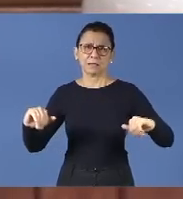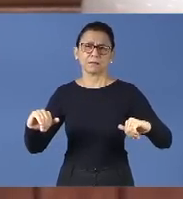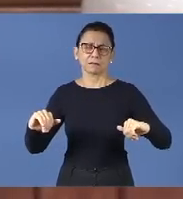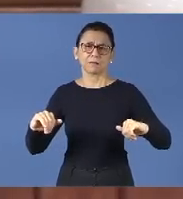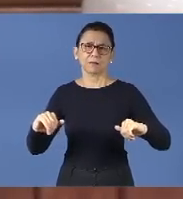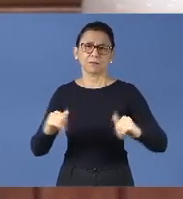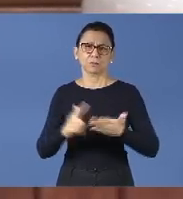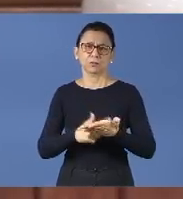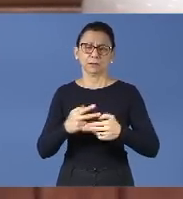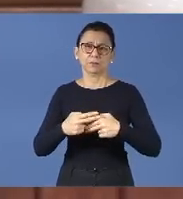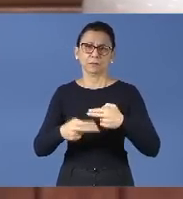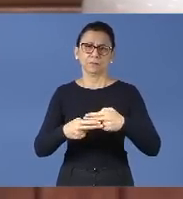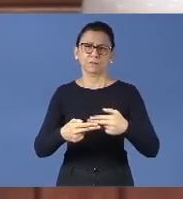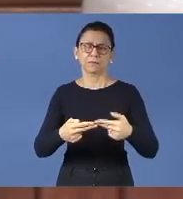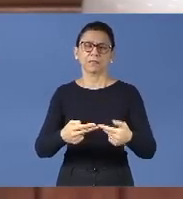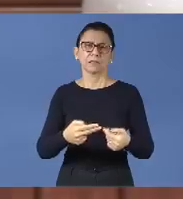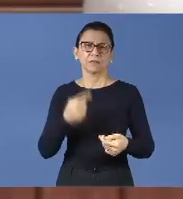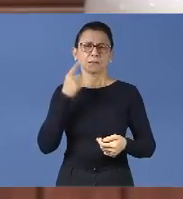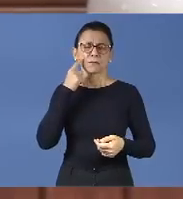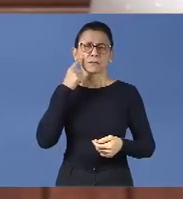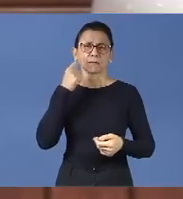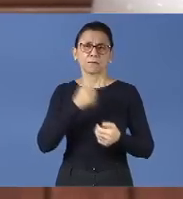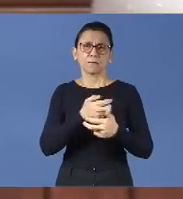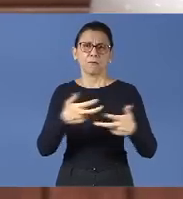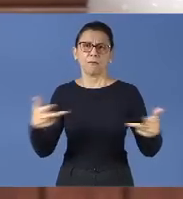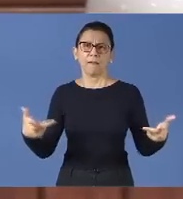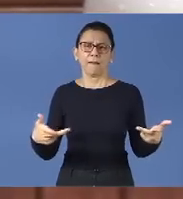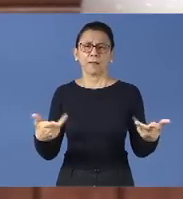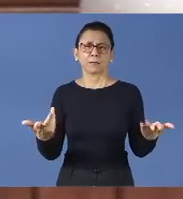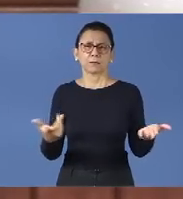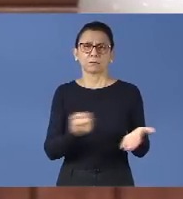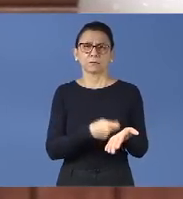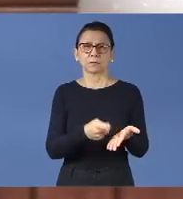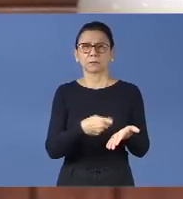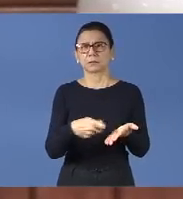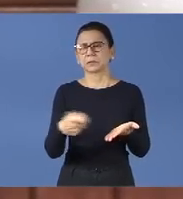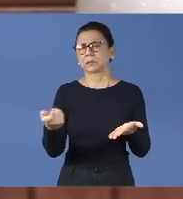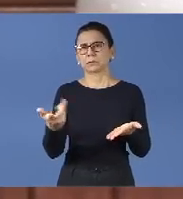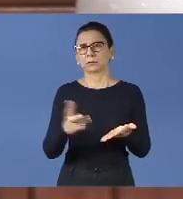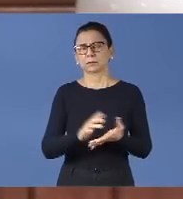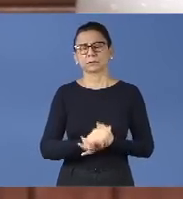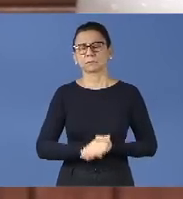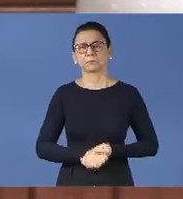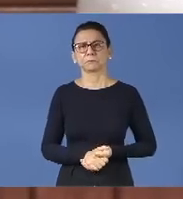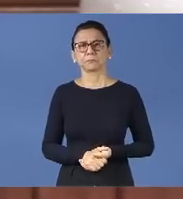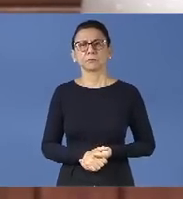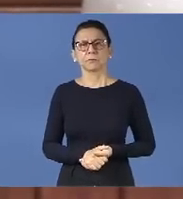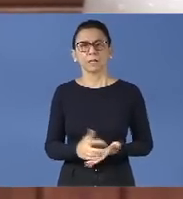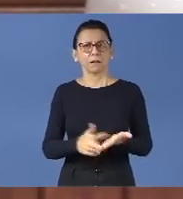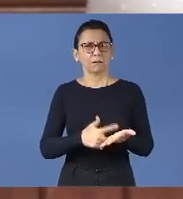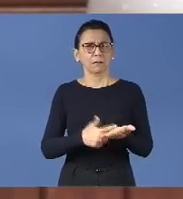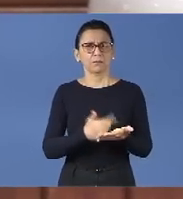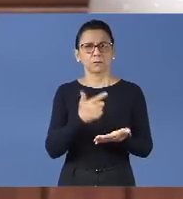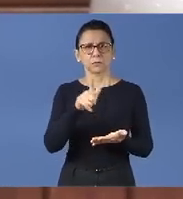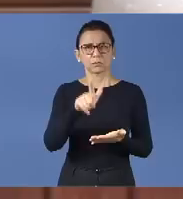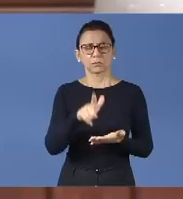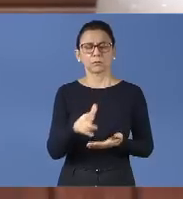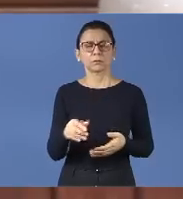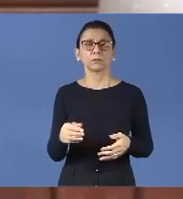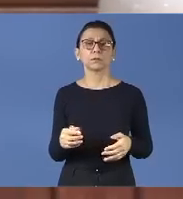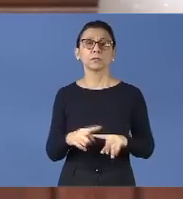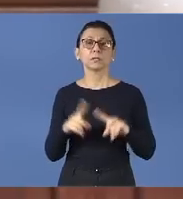se encontra em vários escritos aí e produções. Mas nós temos a reconstrução dos muros,